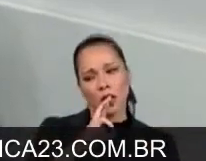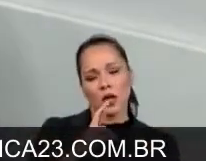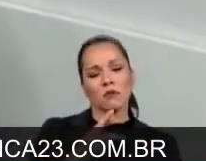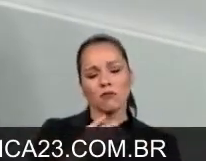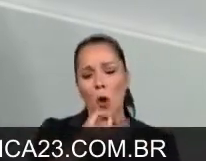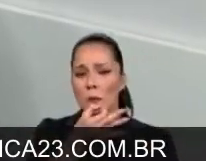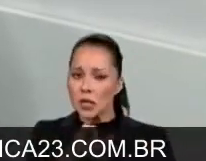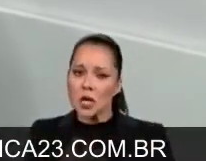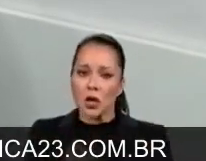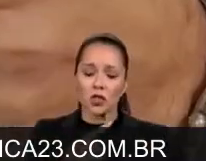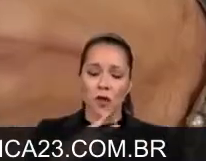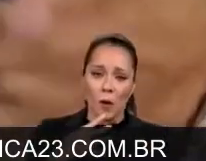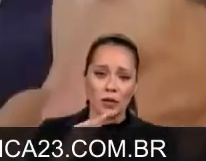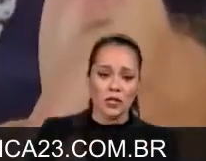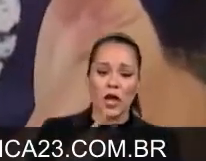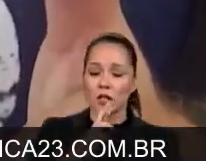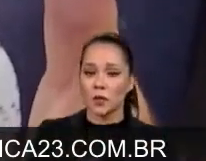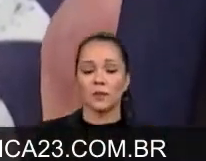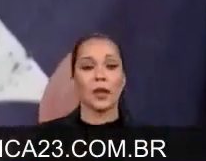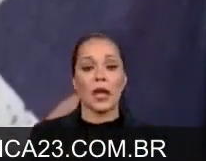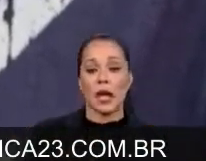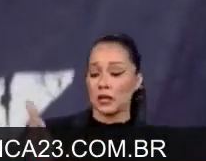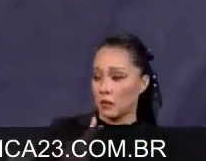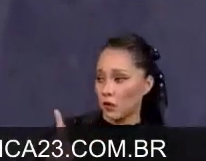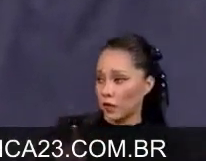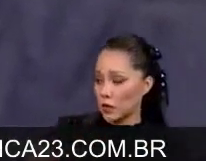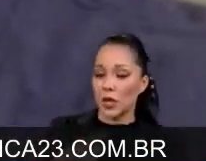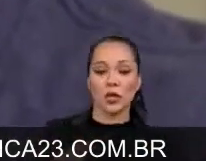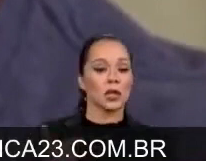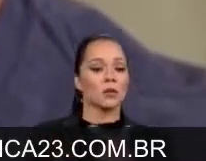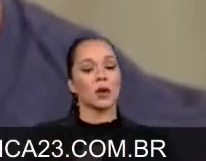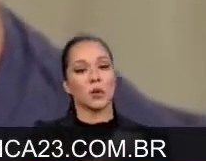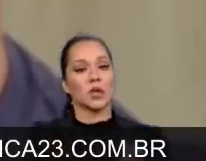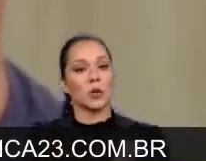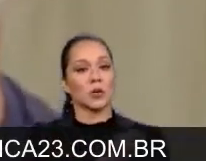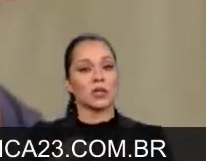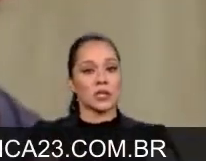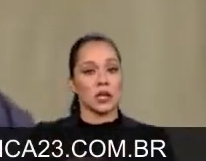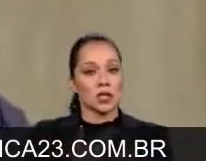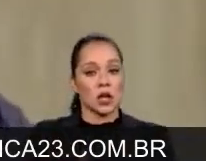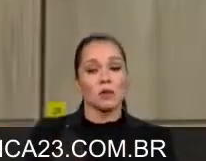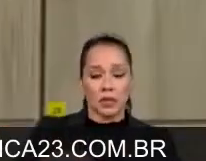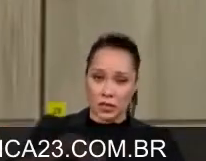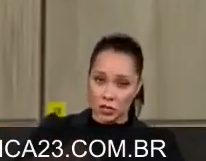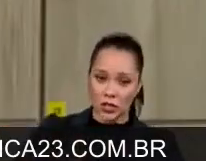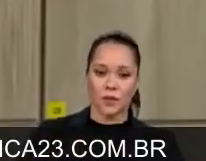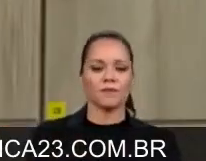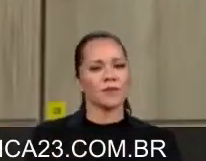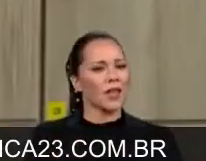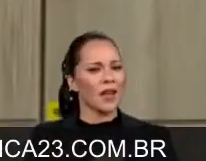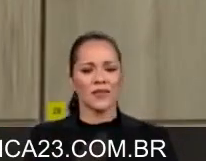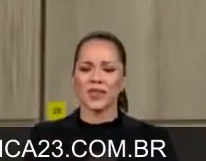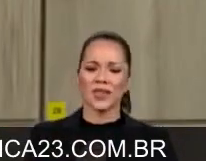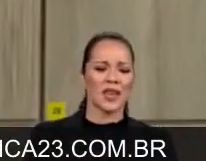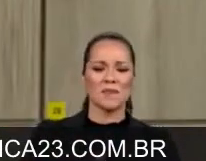que a gente vai conhecer já já. Antes, este professor que lida com os alunos na sala de aula precisa dar a dica. A vida é